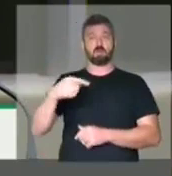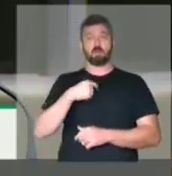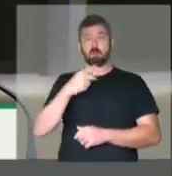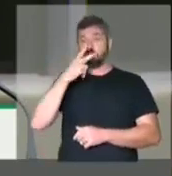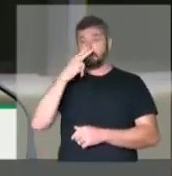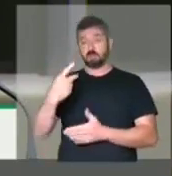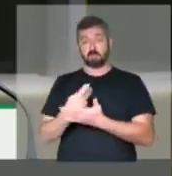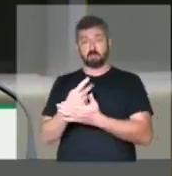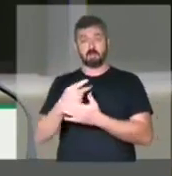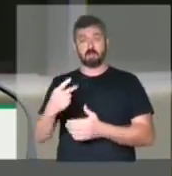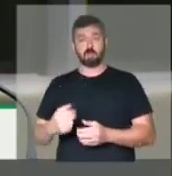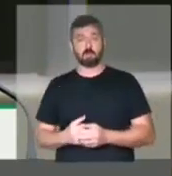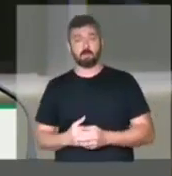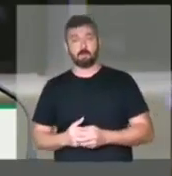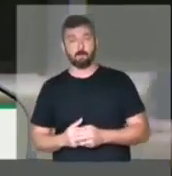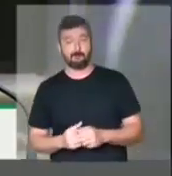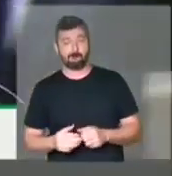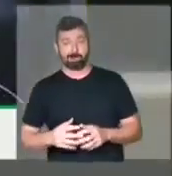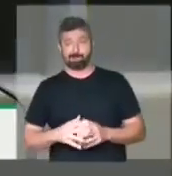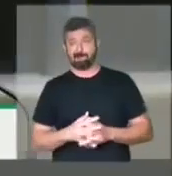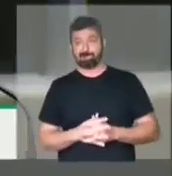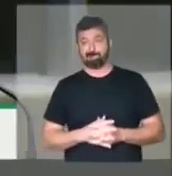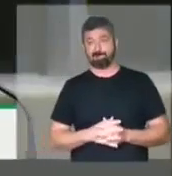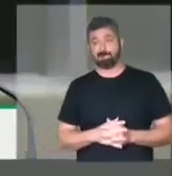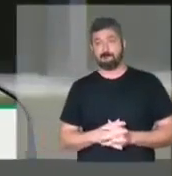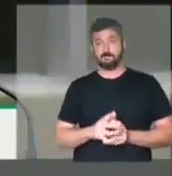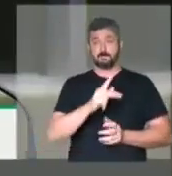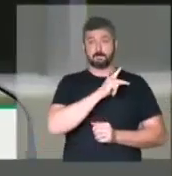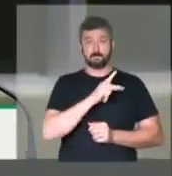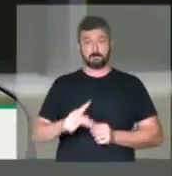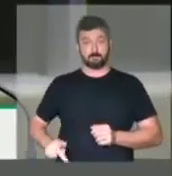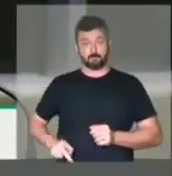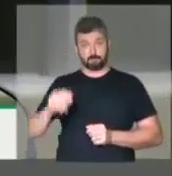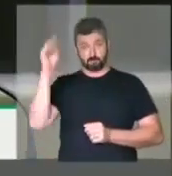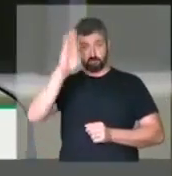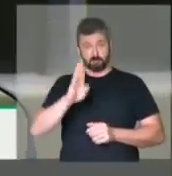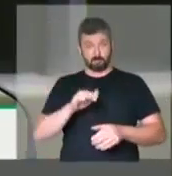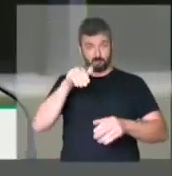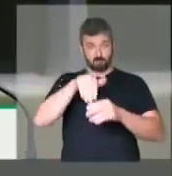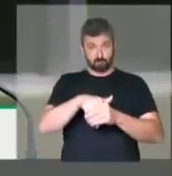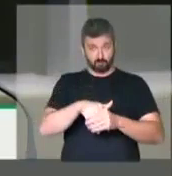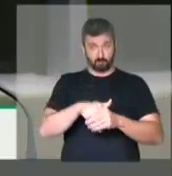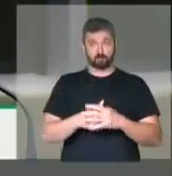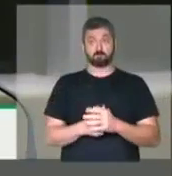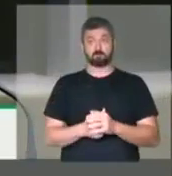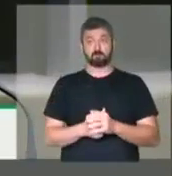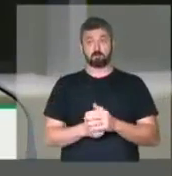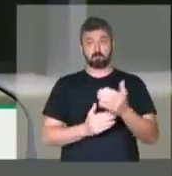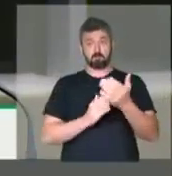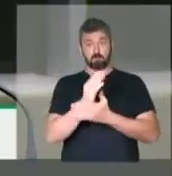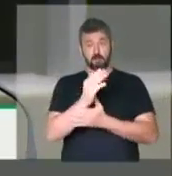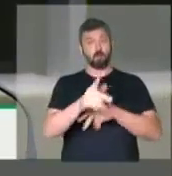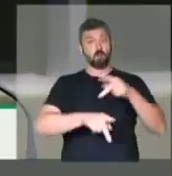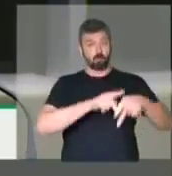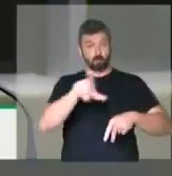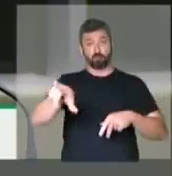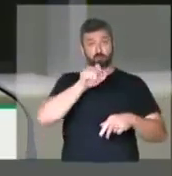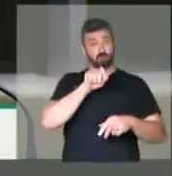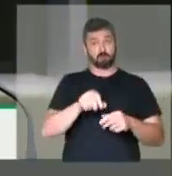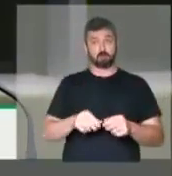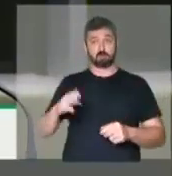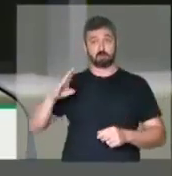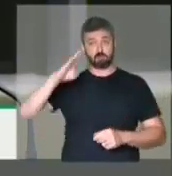eu achava que estava errado. O presidente da República, que foi eleito pelo voto